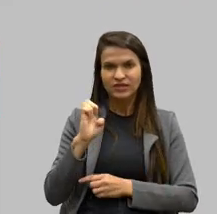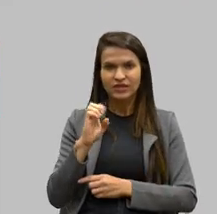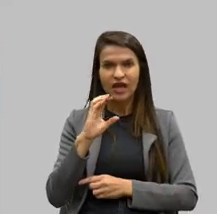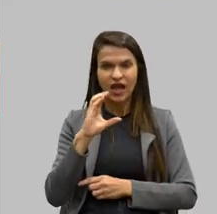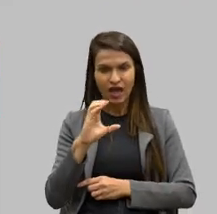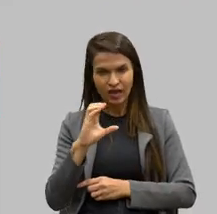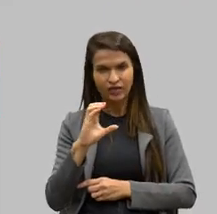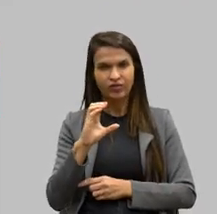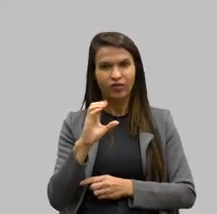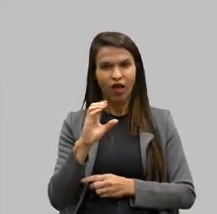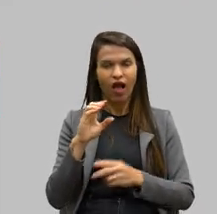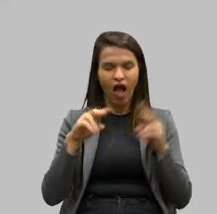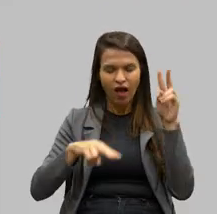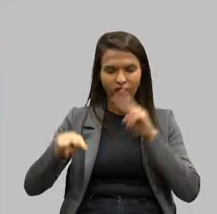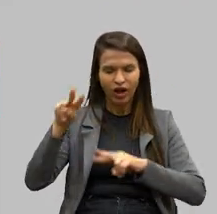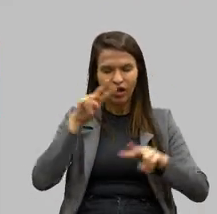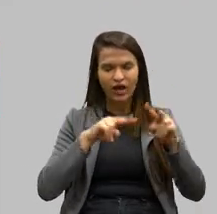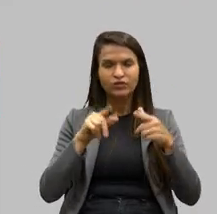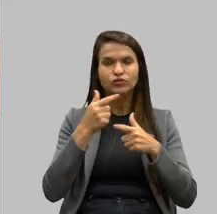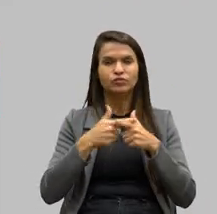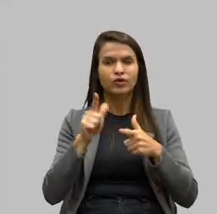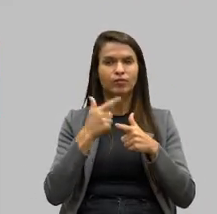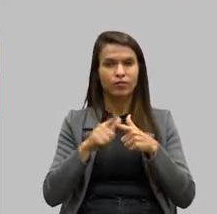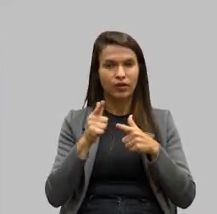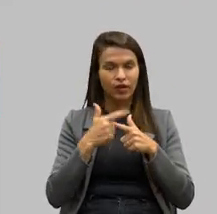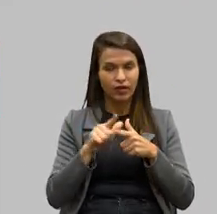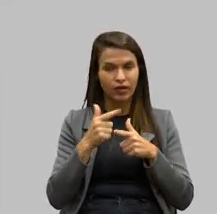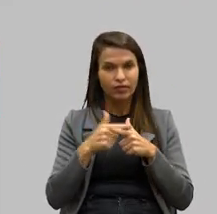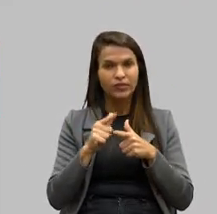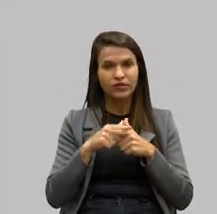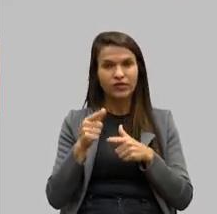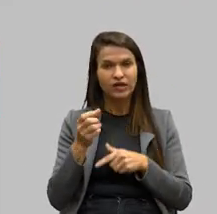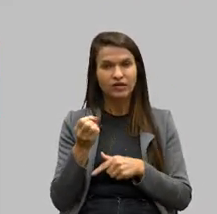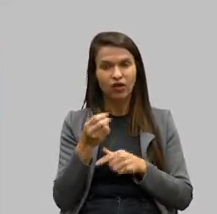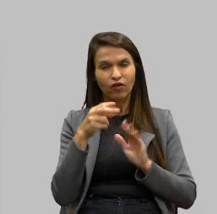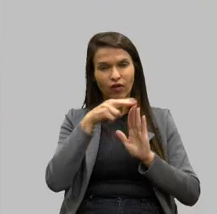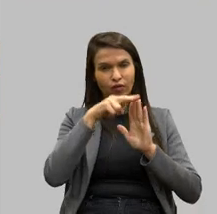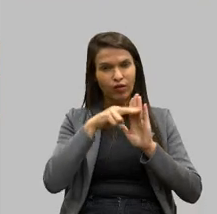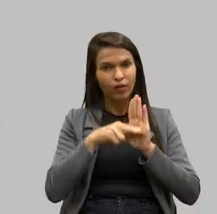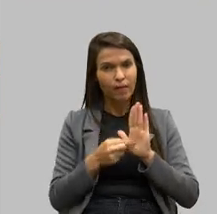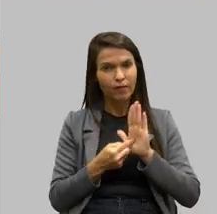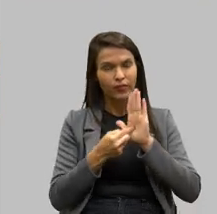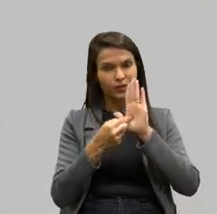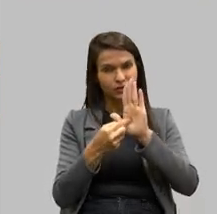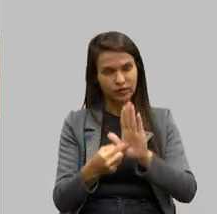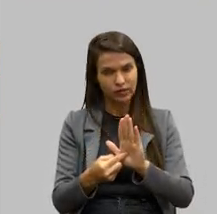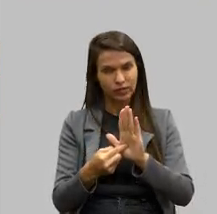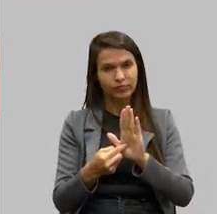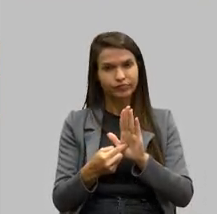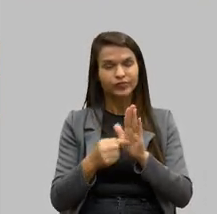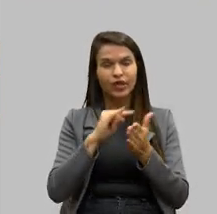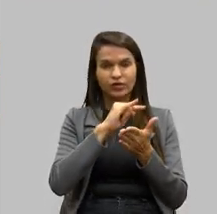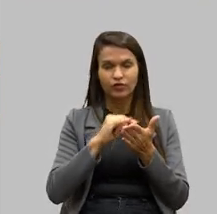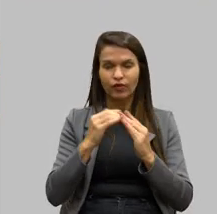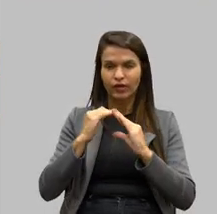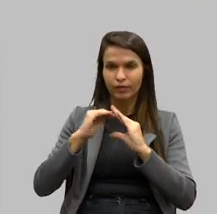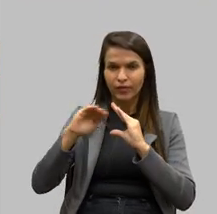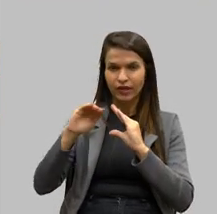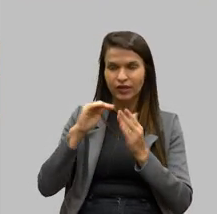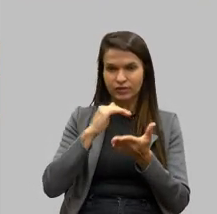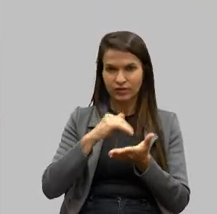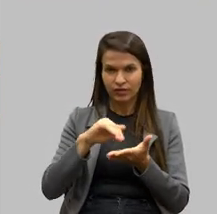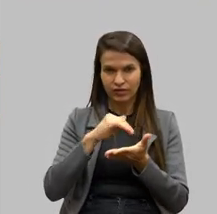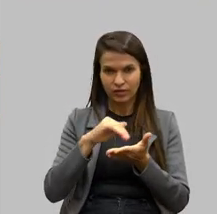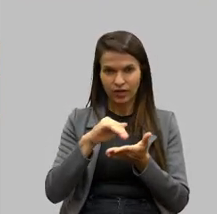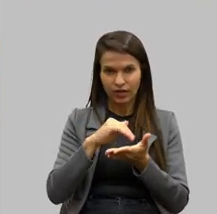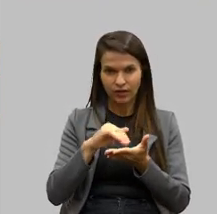avaliaram os problemas que essa nova normativa apresentou. E esse documento foi encaminhado à secretaria.